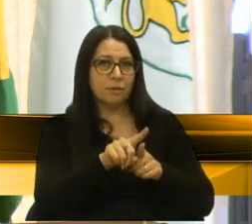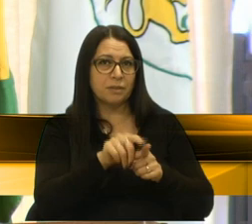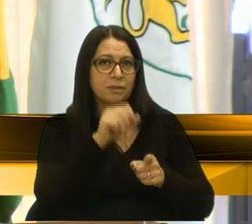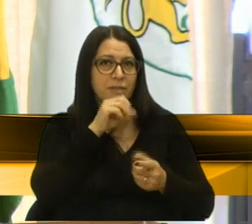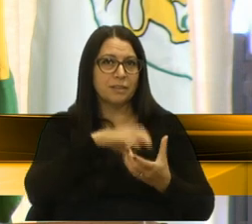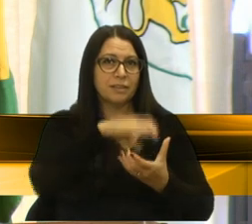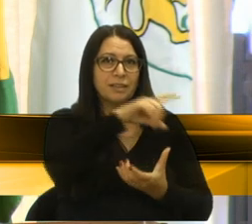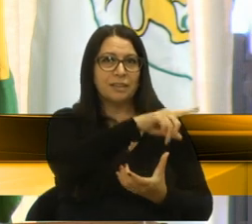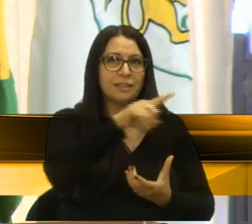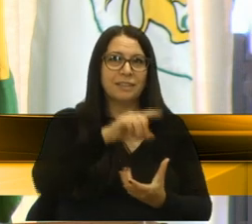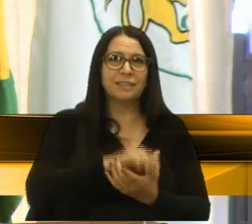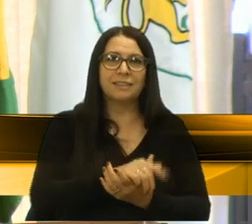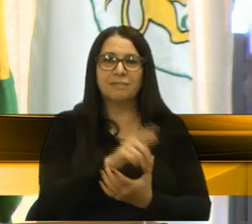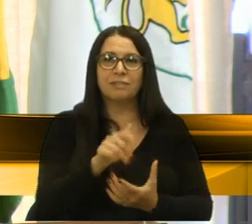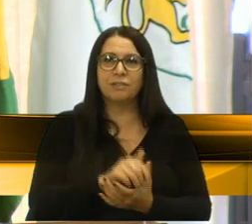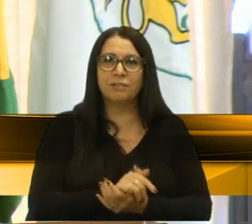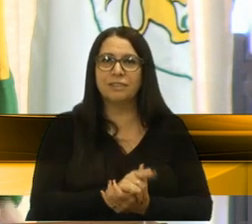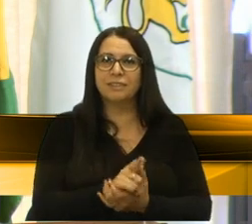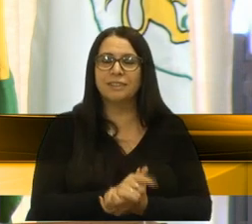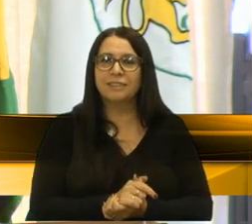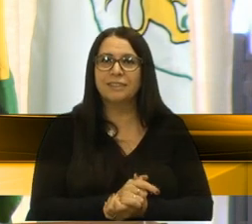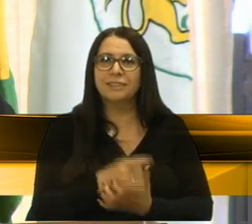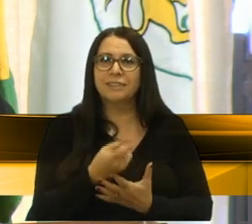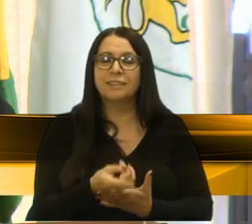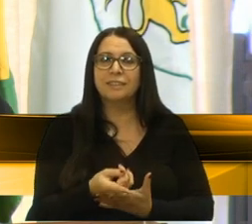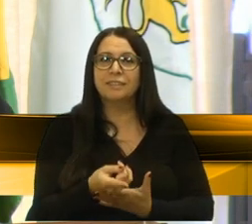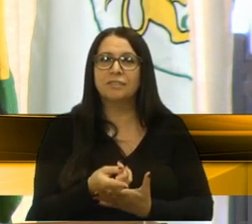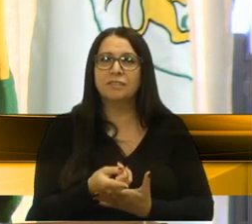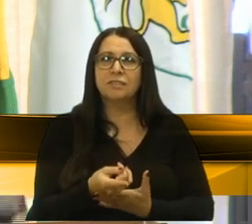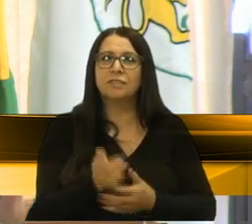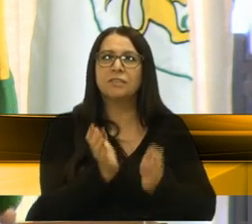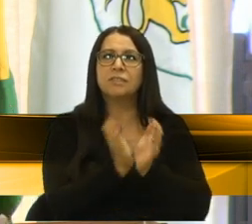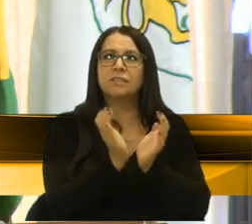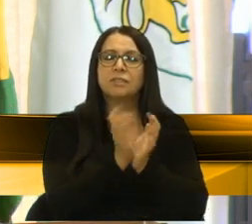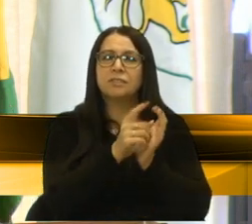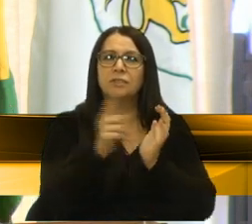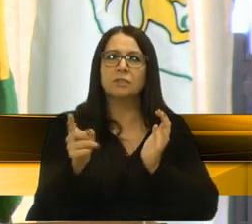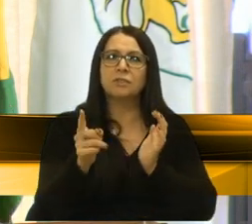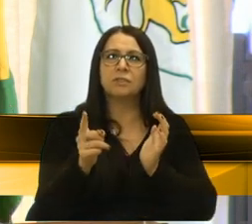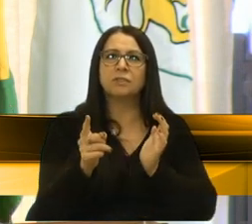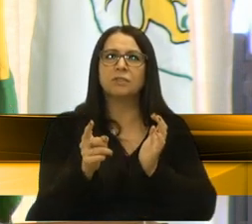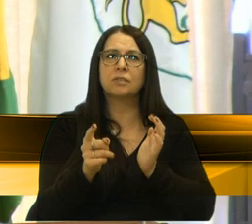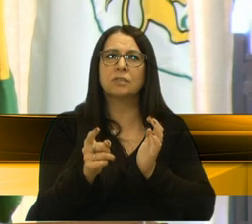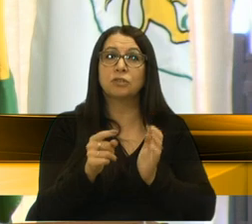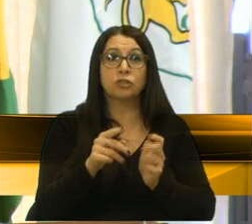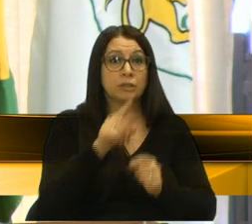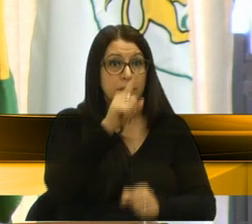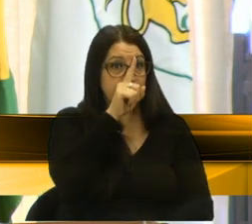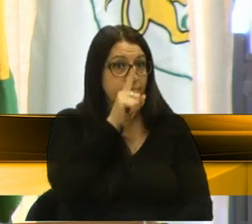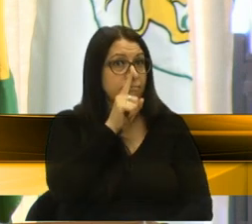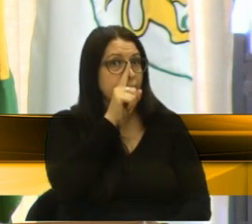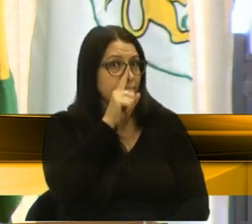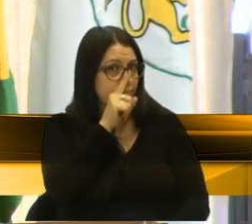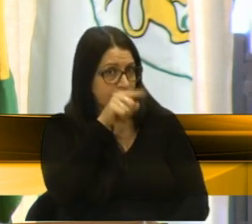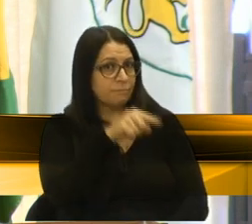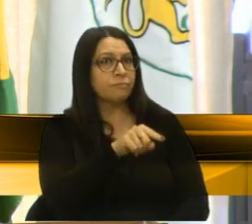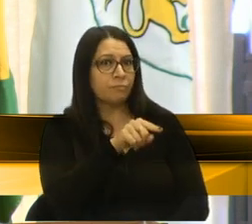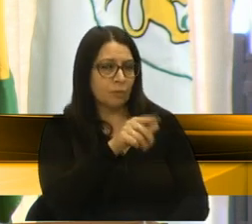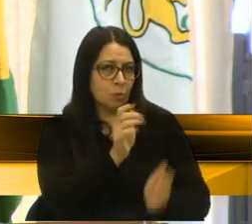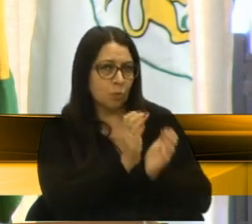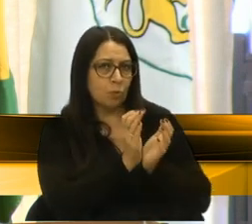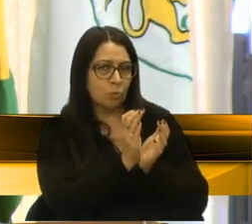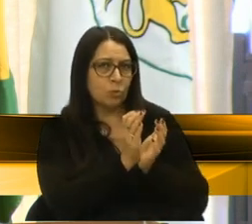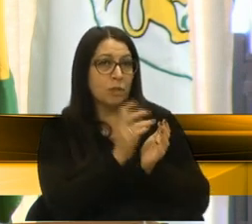idosos, que é um grupo de alto risco, e aí a gente